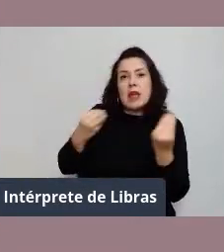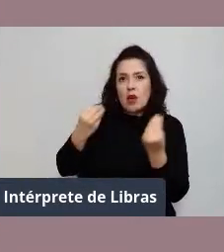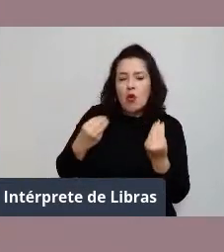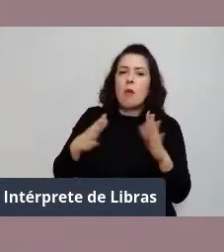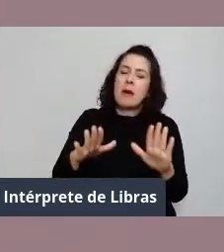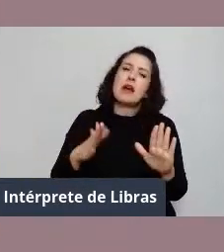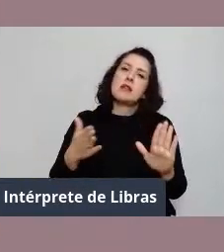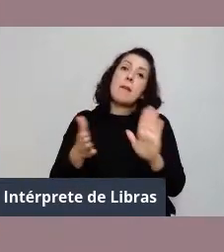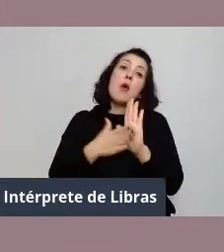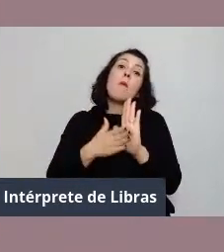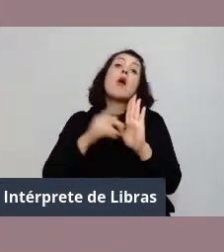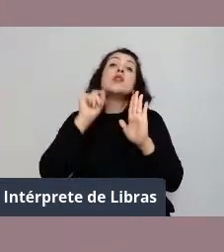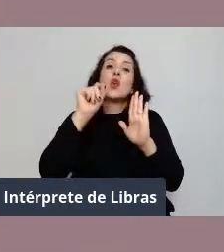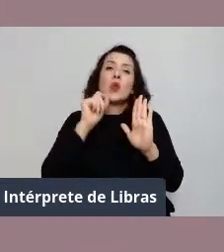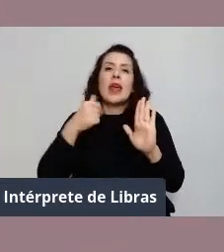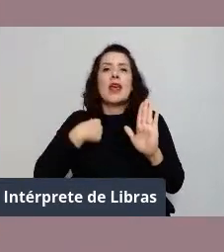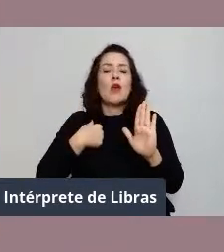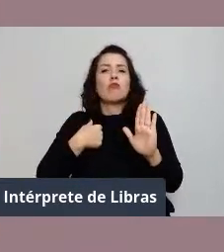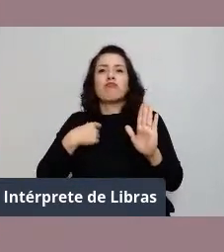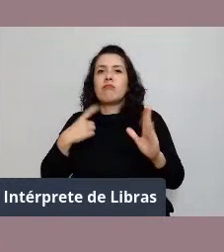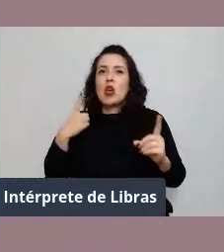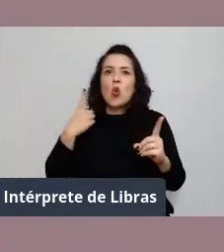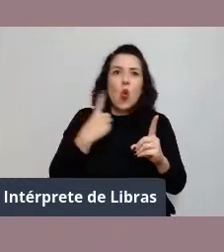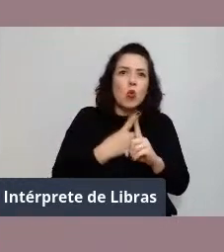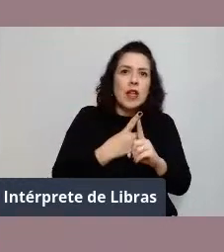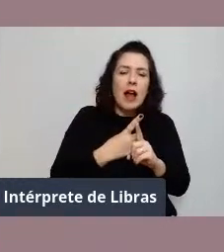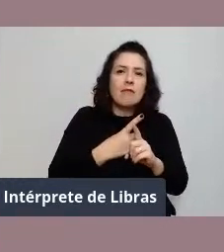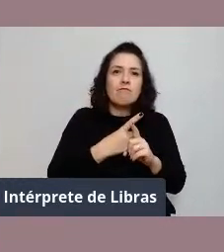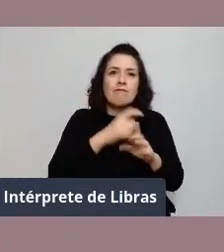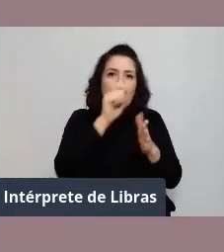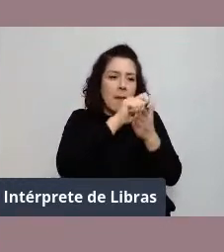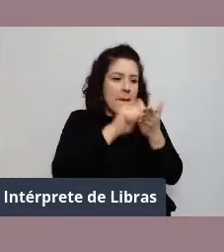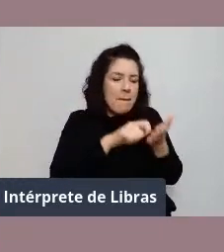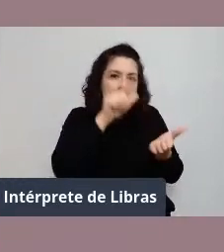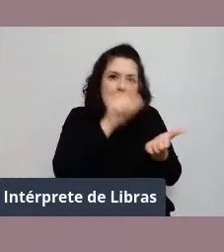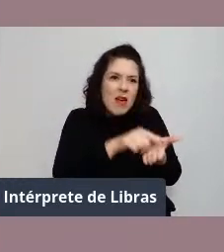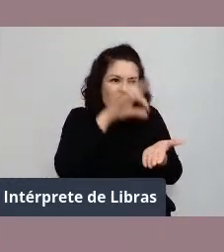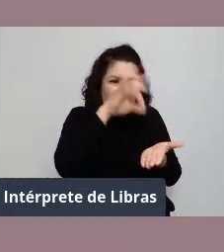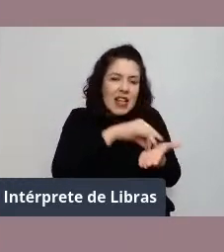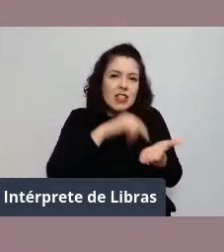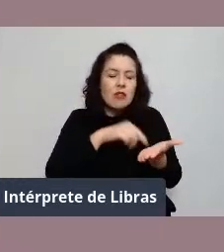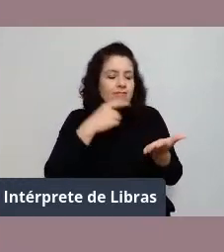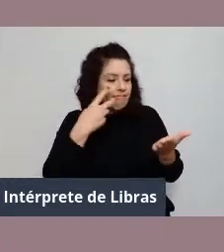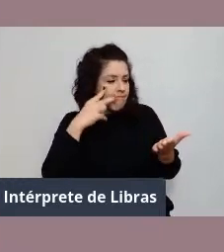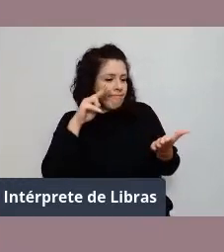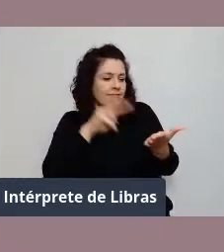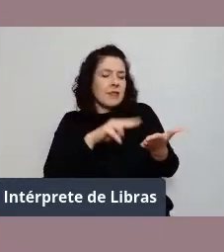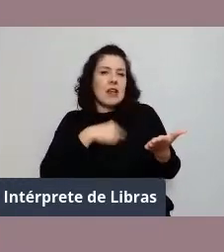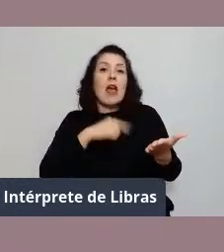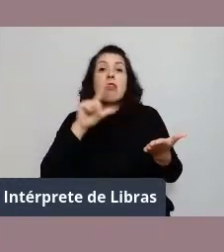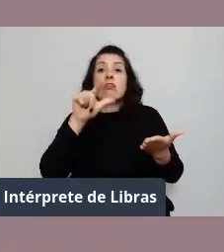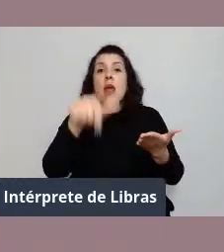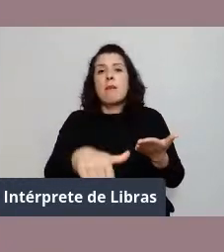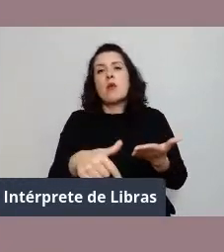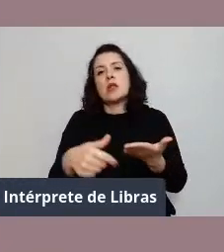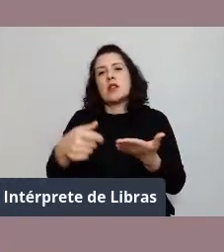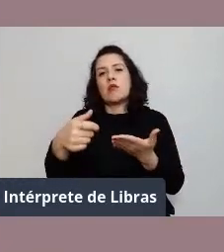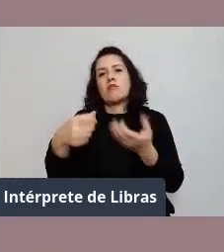seria. E eu também queria, pensando nesse encontro, produzir um encontro